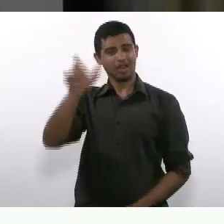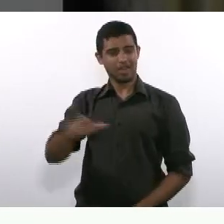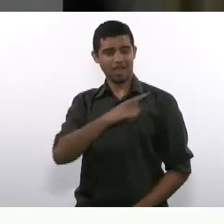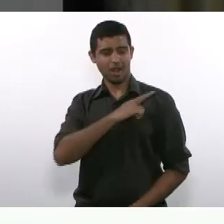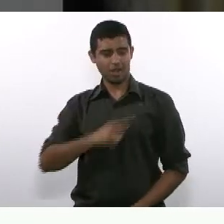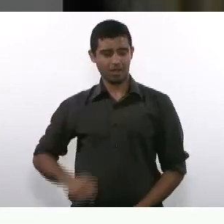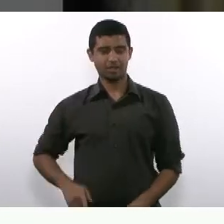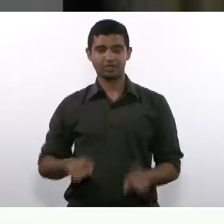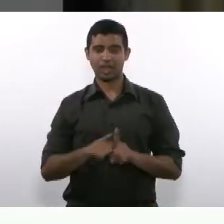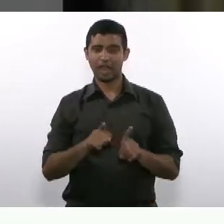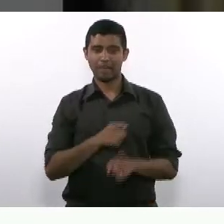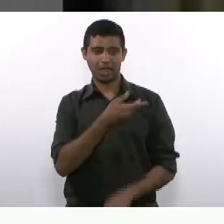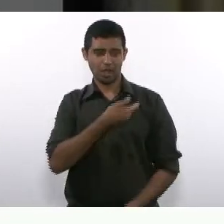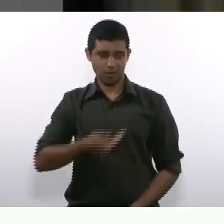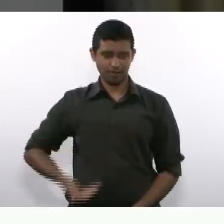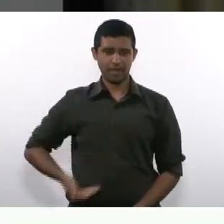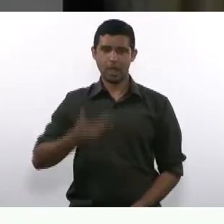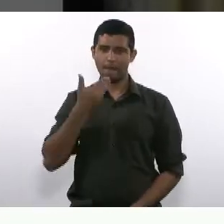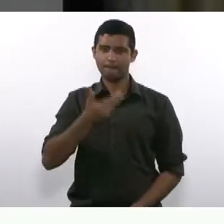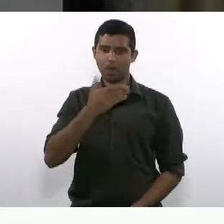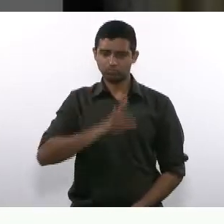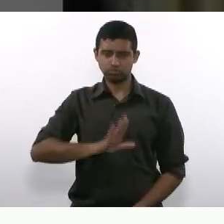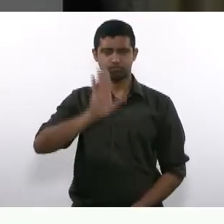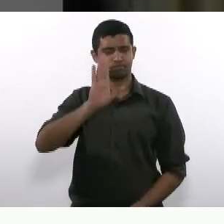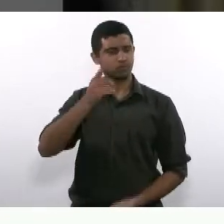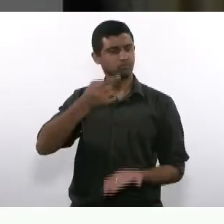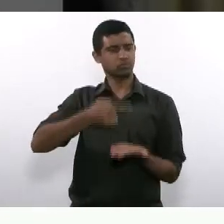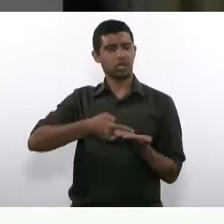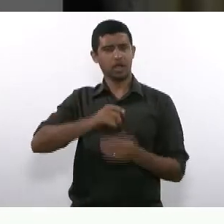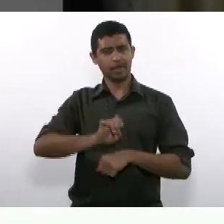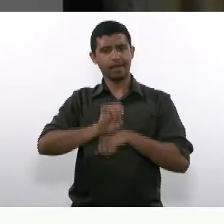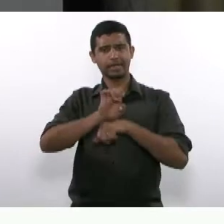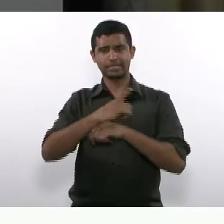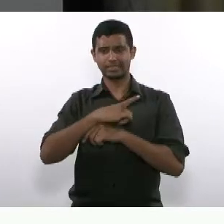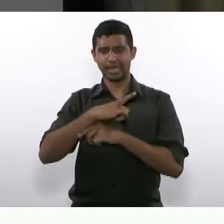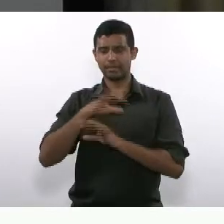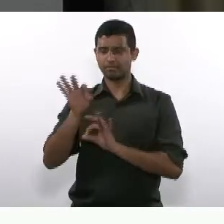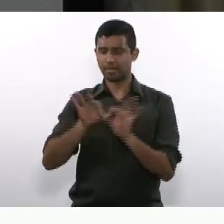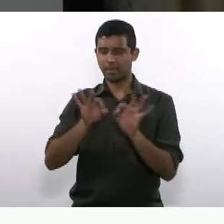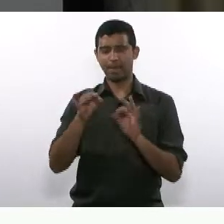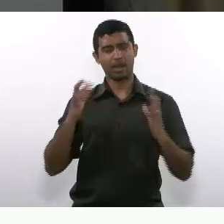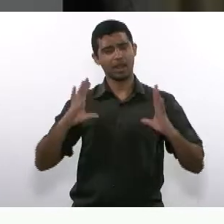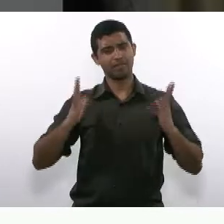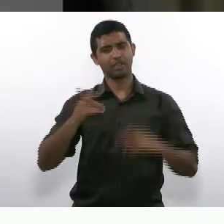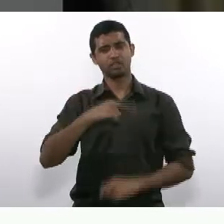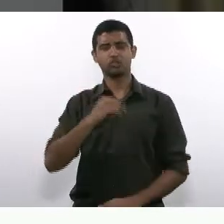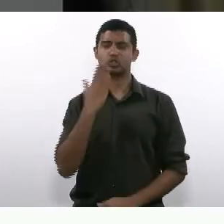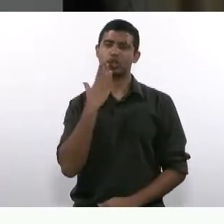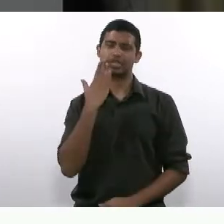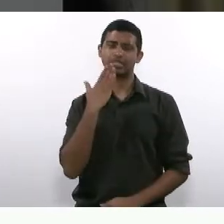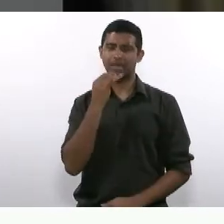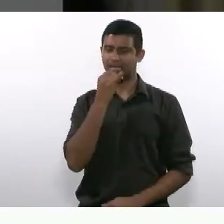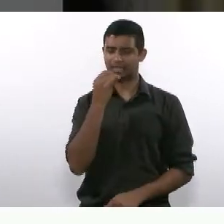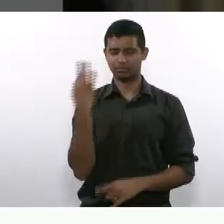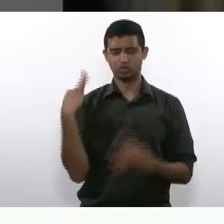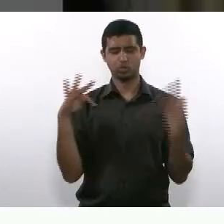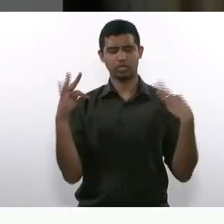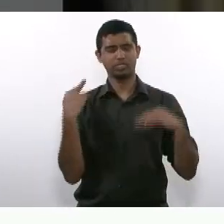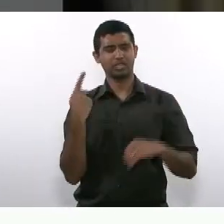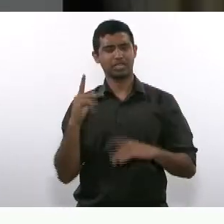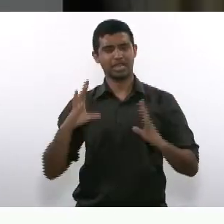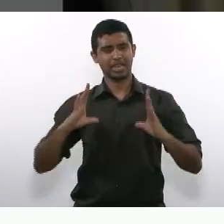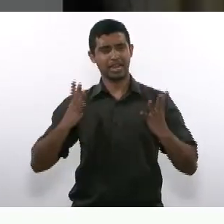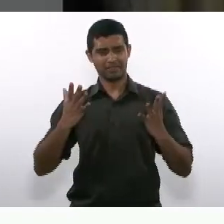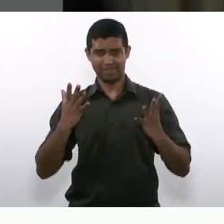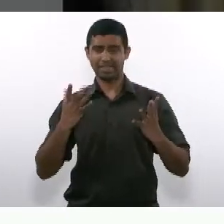governo mostrem o comprometimento do Estado com a captação de eventos. A gente sabe que um turista de eventos, ele gasta